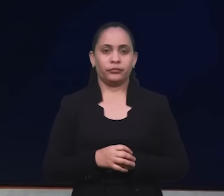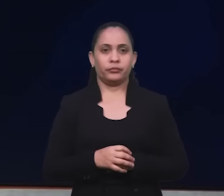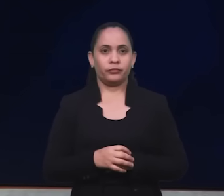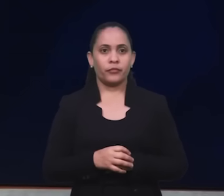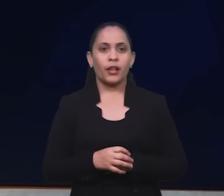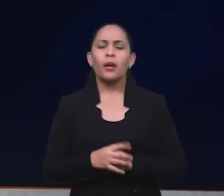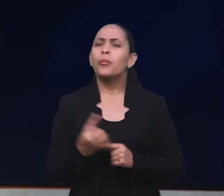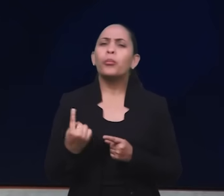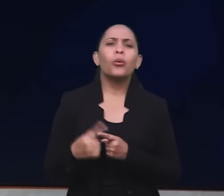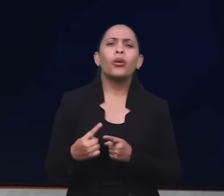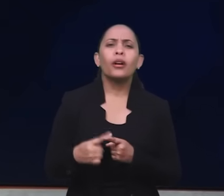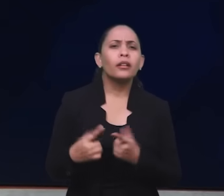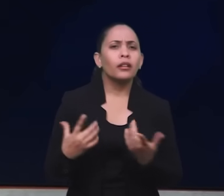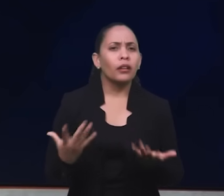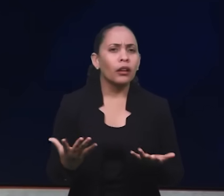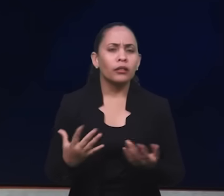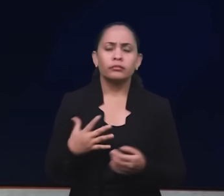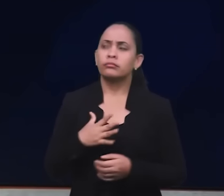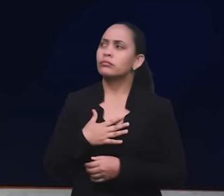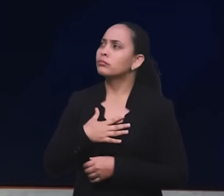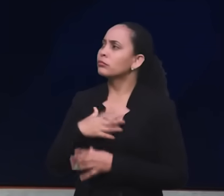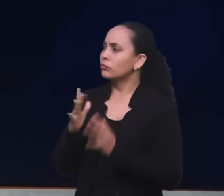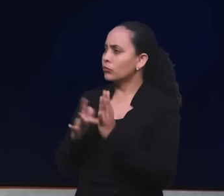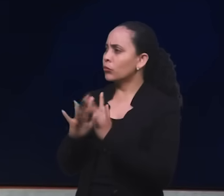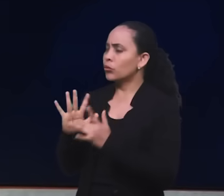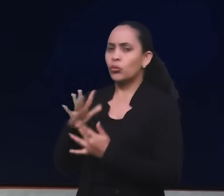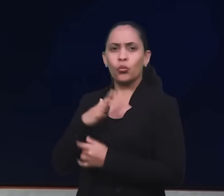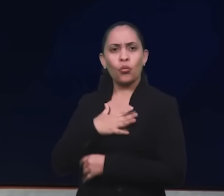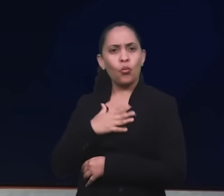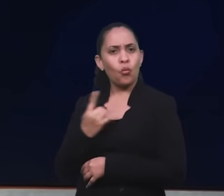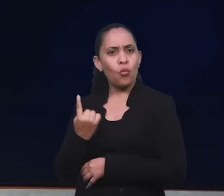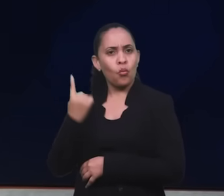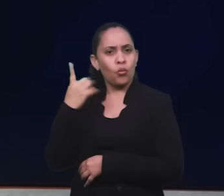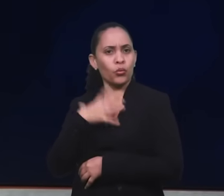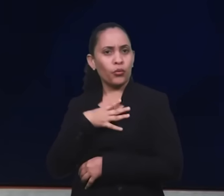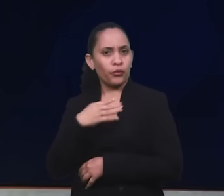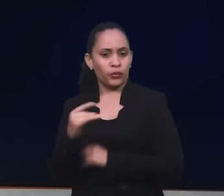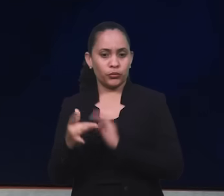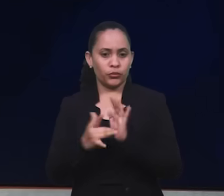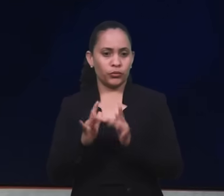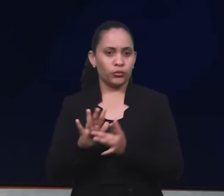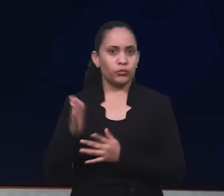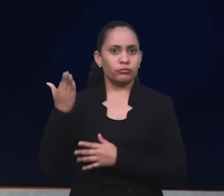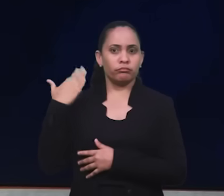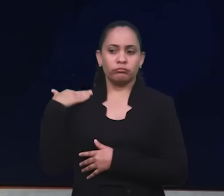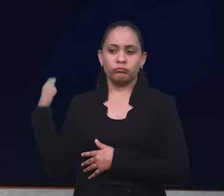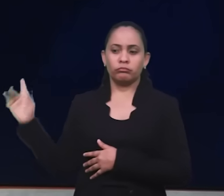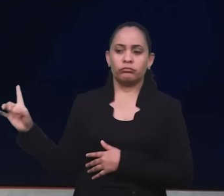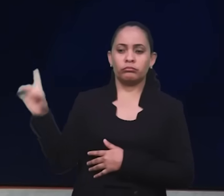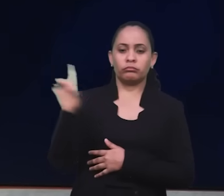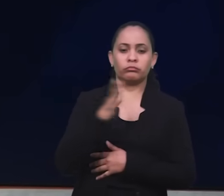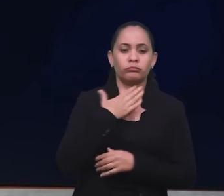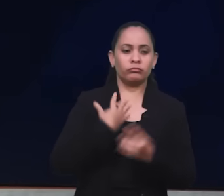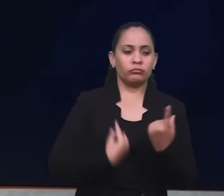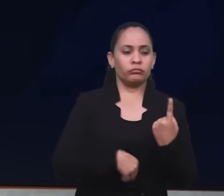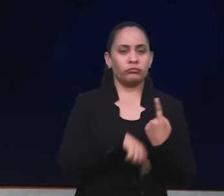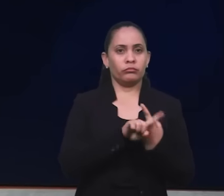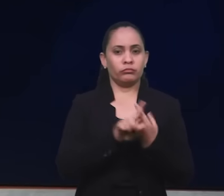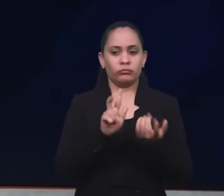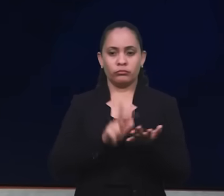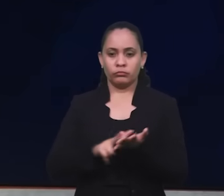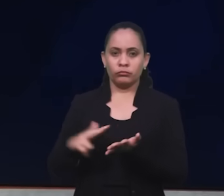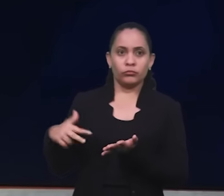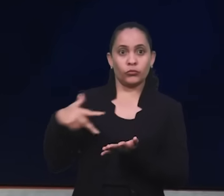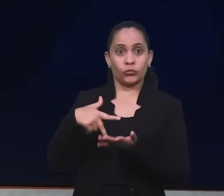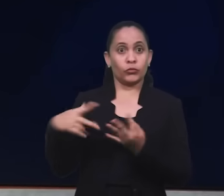unigênito. Por que foi? Porque o unigênito fala de único filho, mas após a sua morte, ali na cruz e